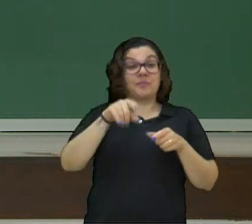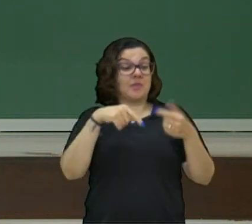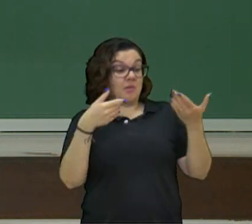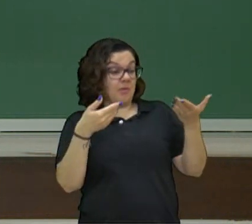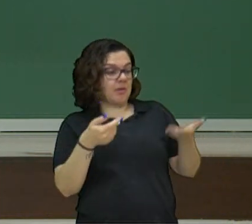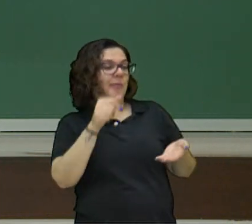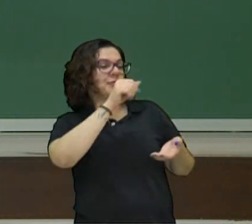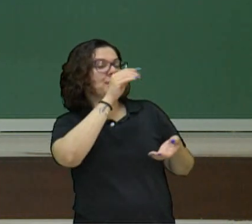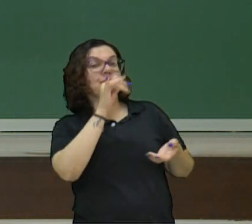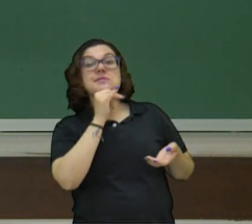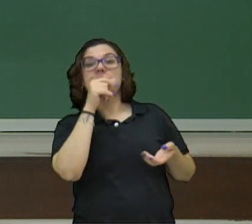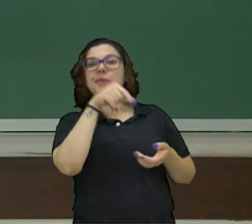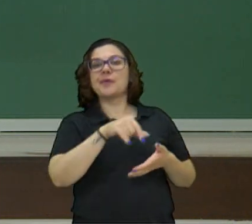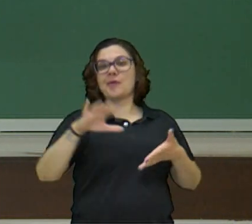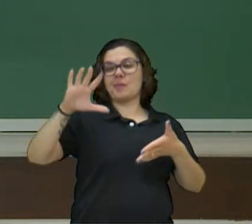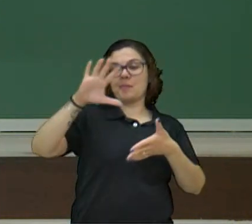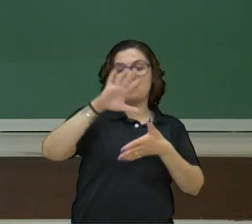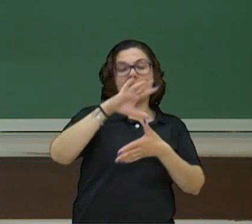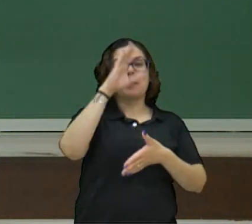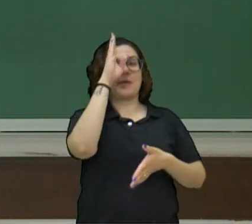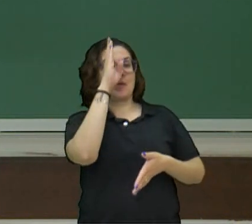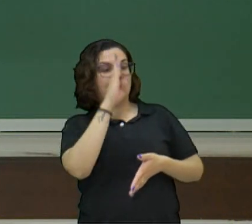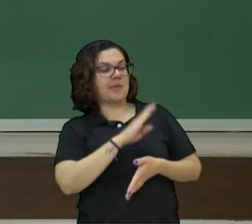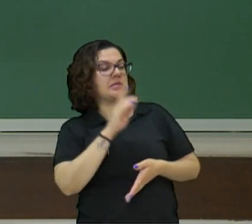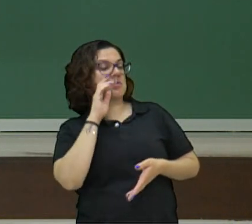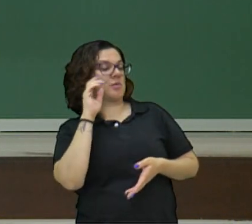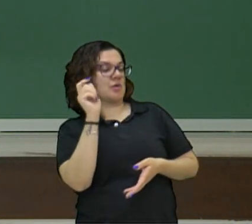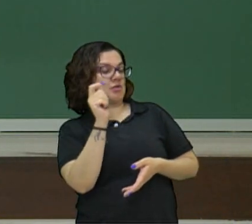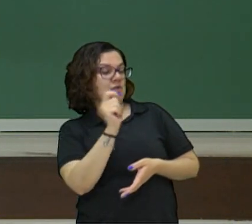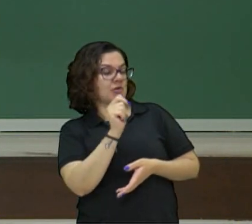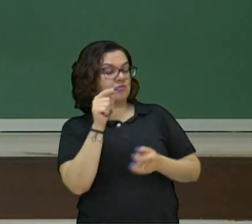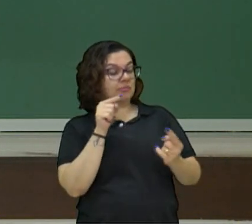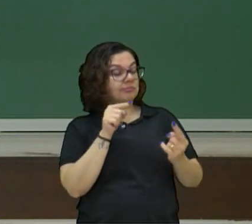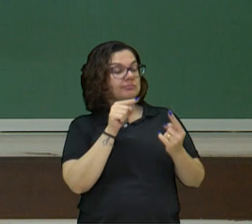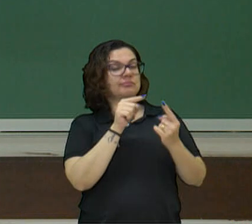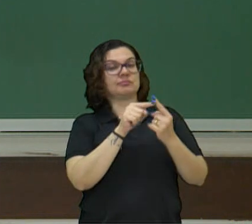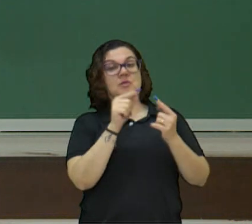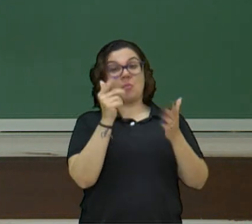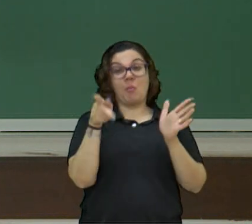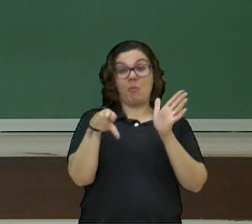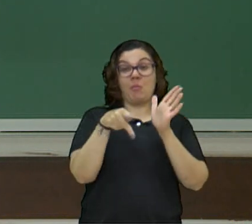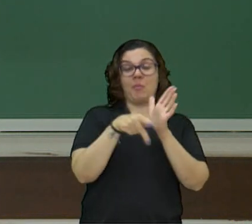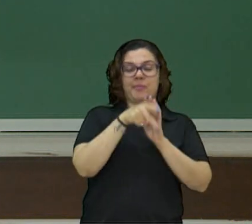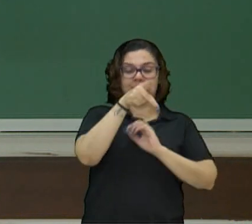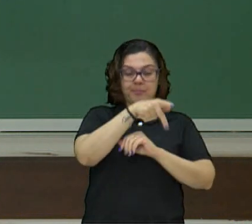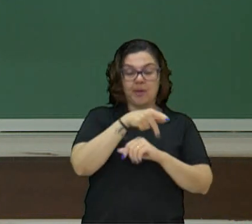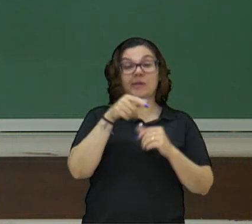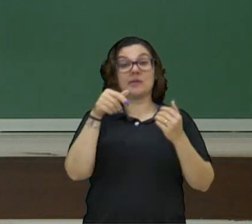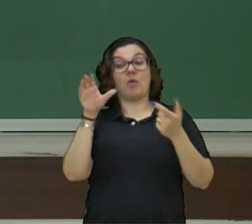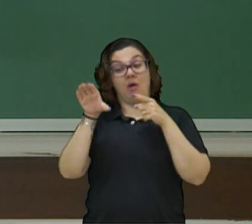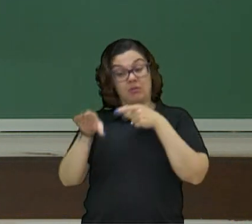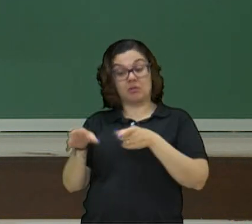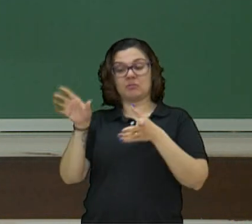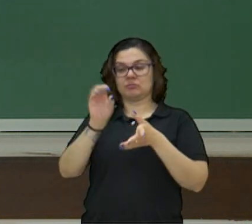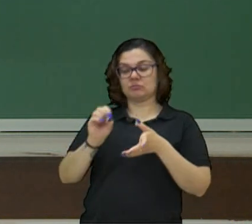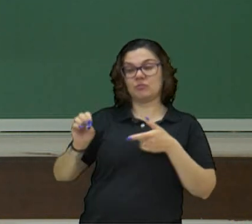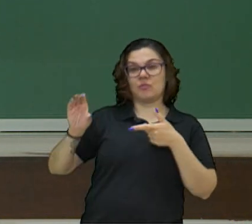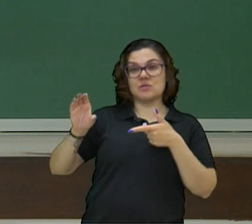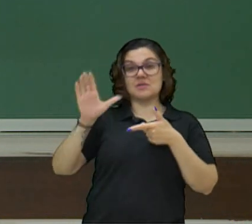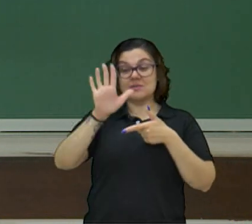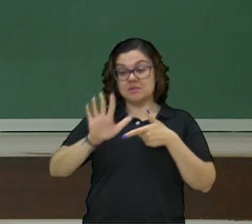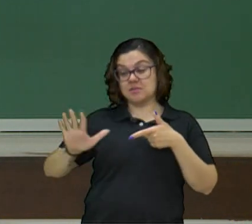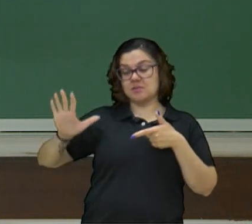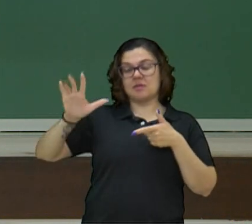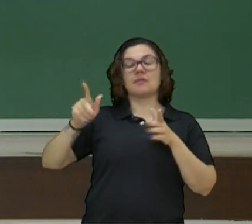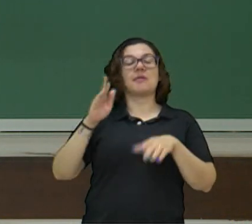argentina os estados unidos na américa do norte então para a oceania nós vamos falar muito sobre austrália e nova